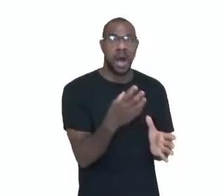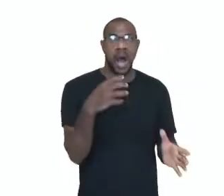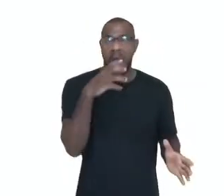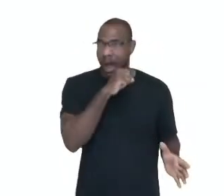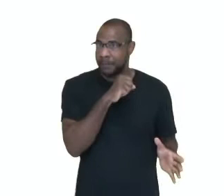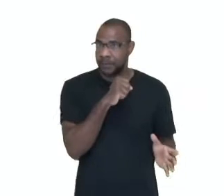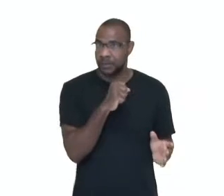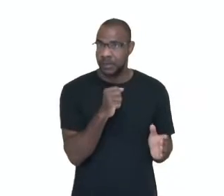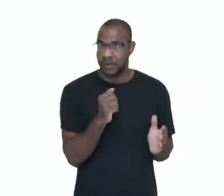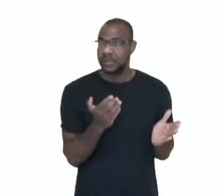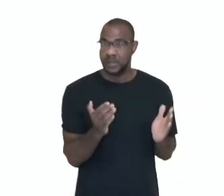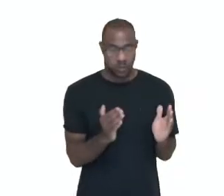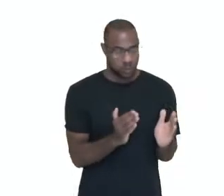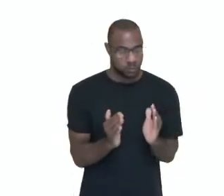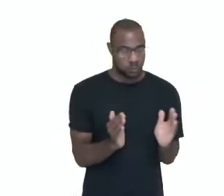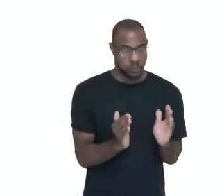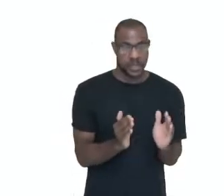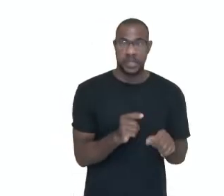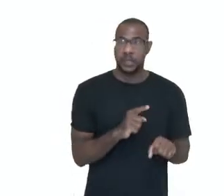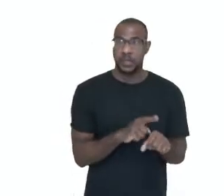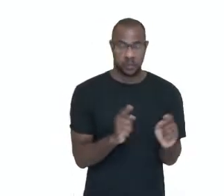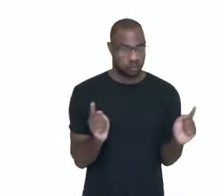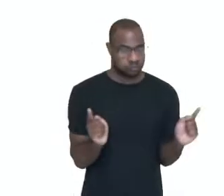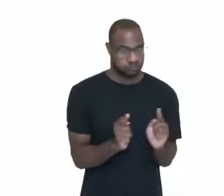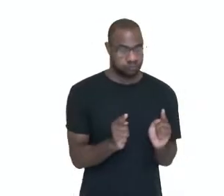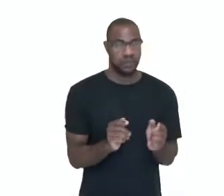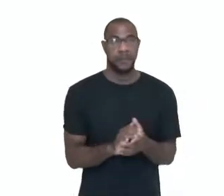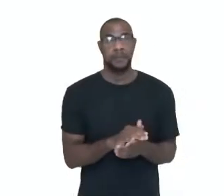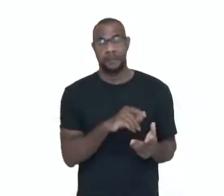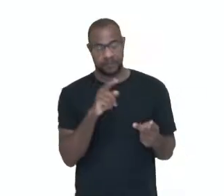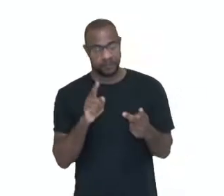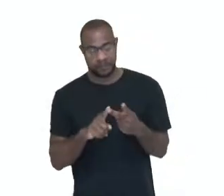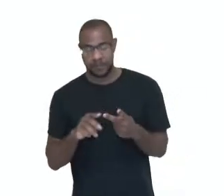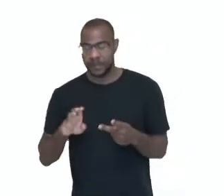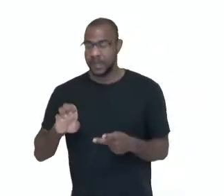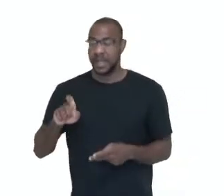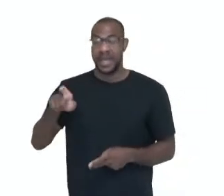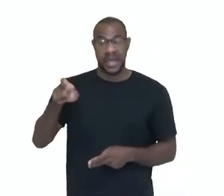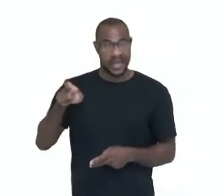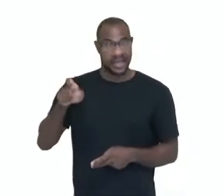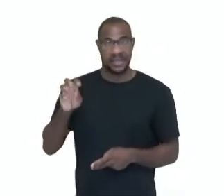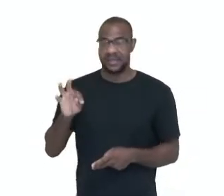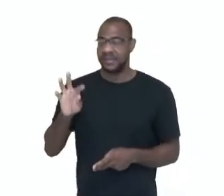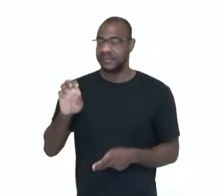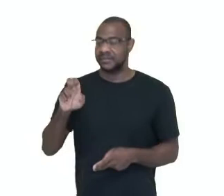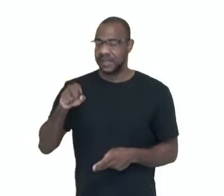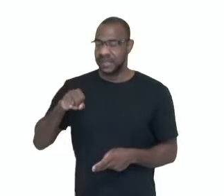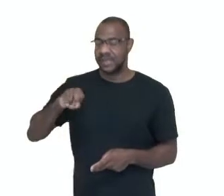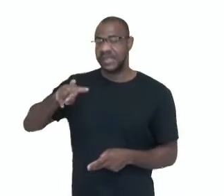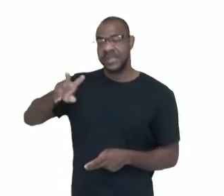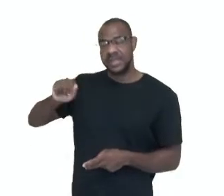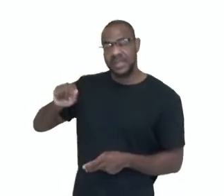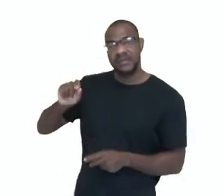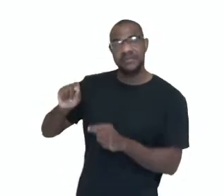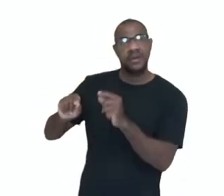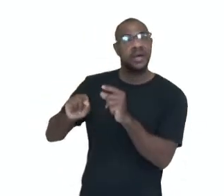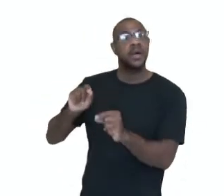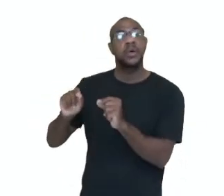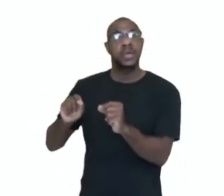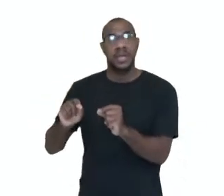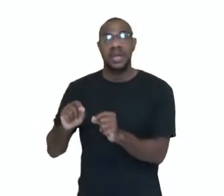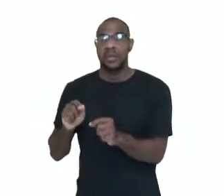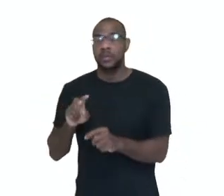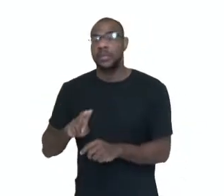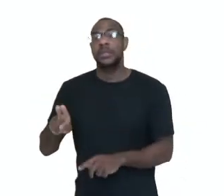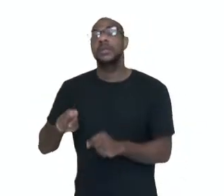tempo e que com isso reverte em lucro. Já numa criação extensiva, você remete a uma grande utilização